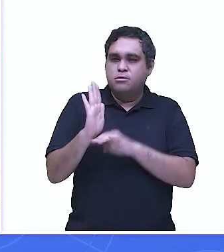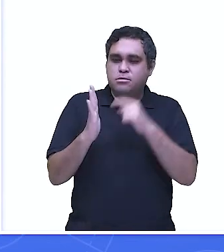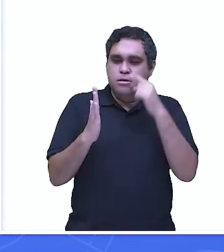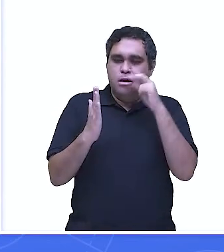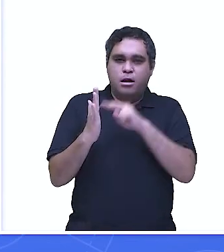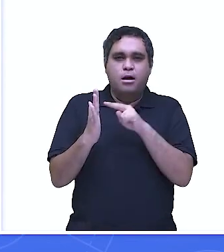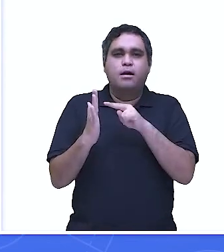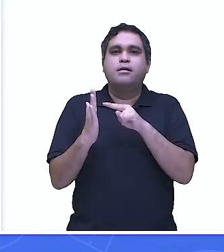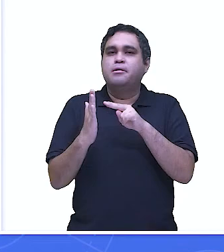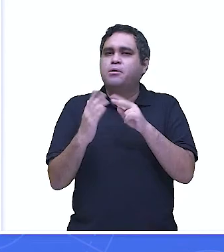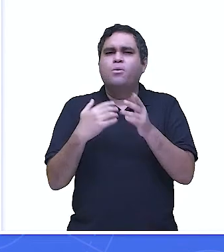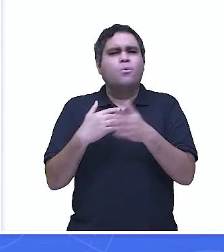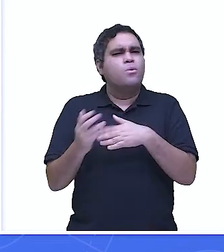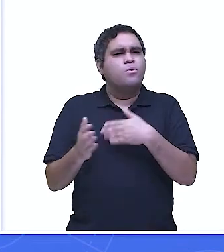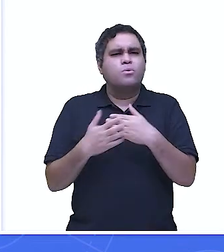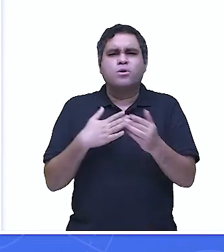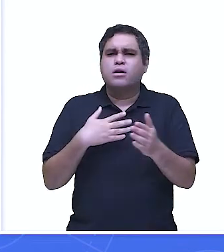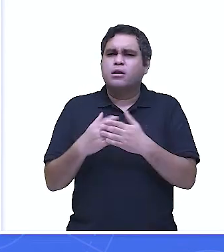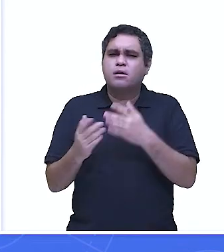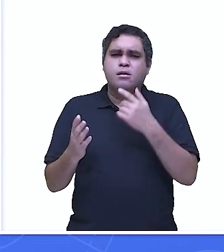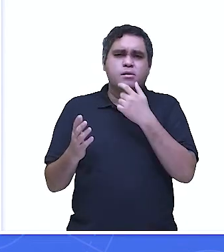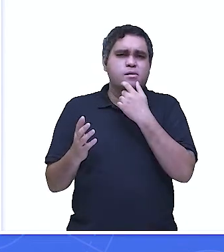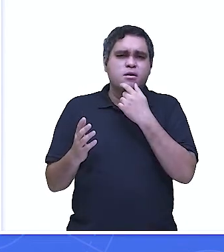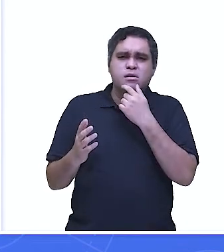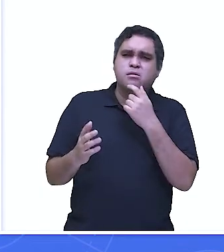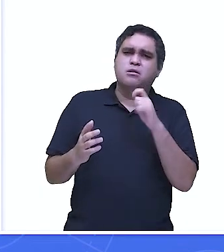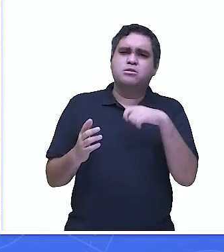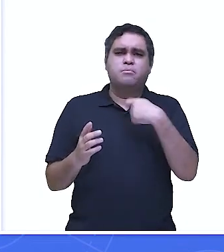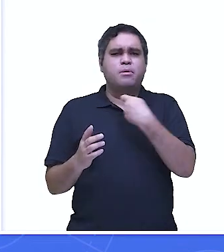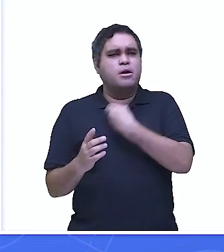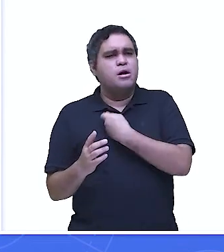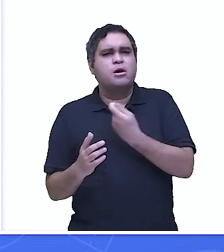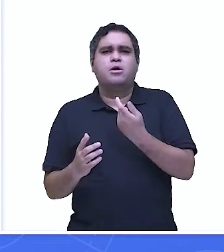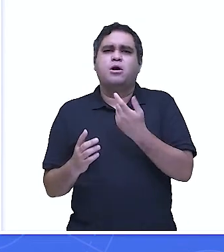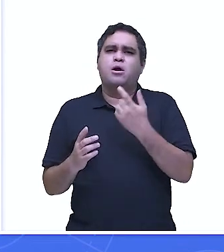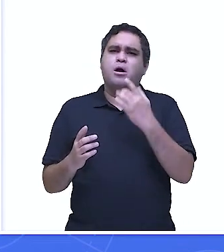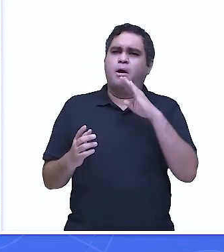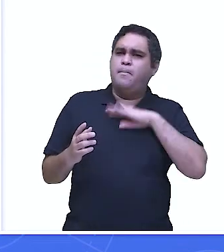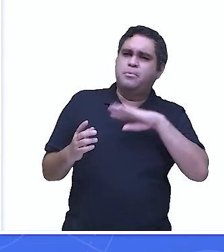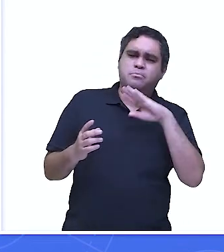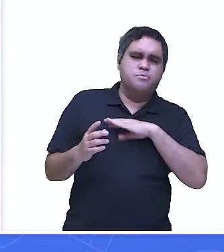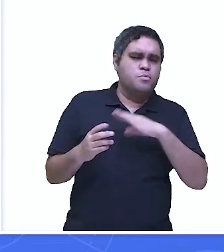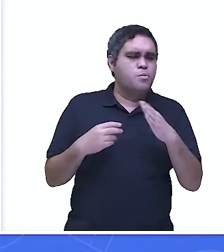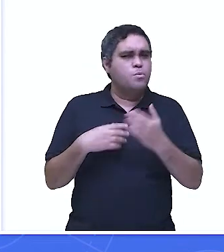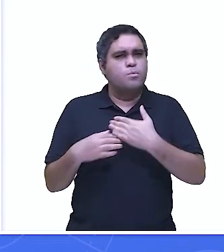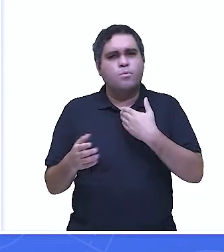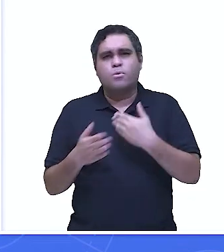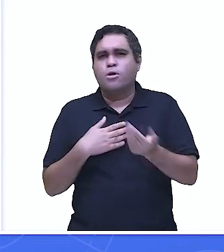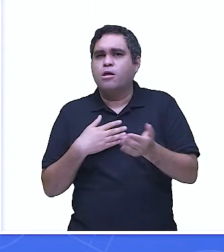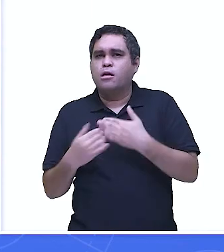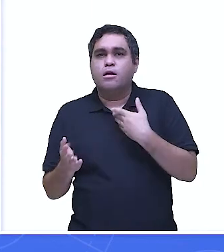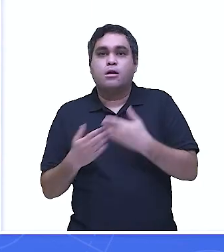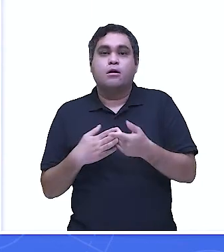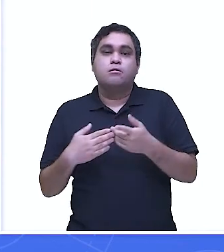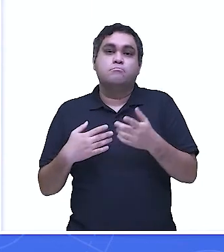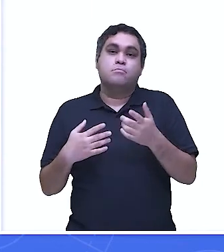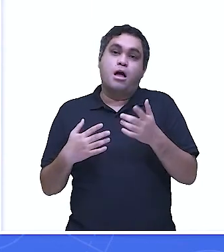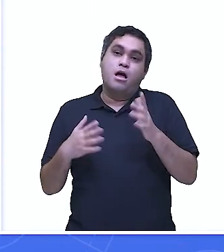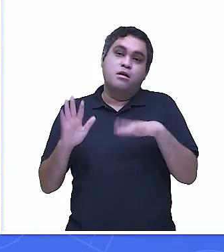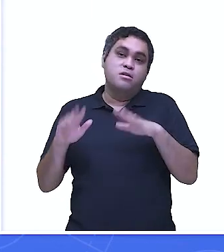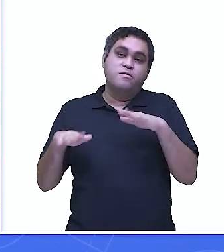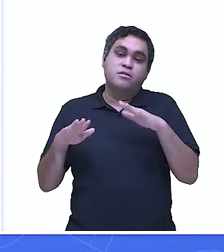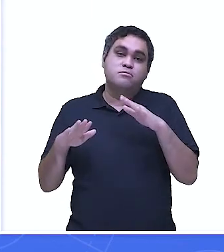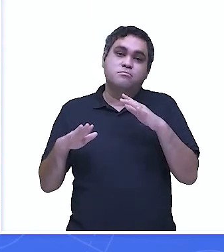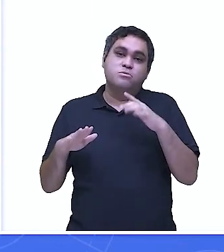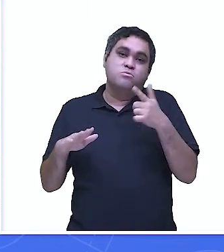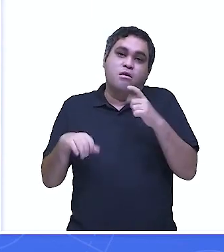textos, seja qualquer idioma, pessoal, ou qualquer componente aqui, não dá para a gente ler todo o texto. Por